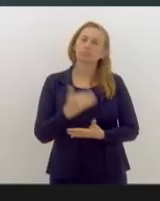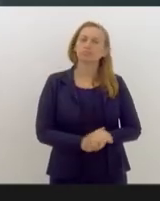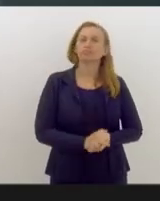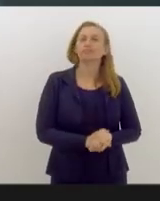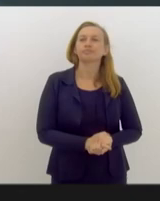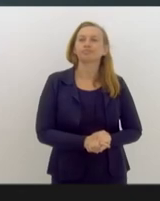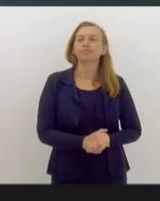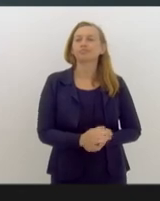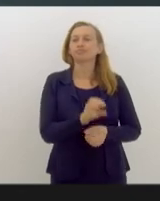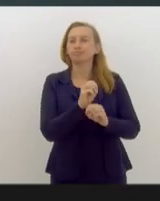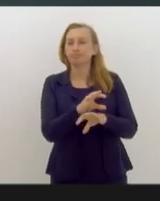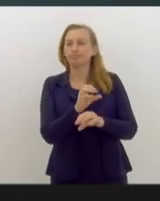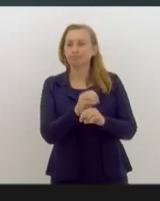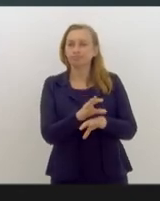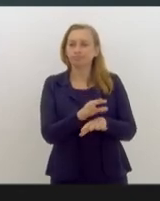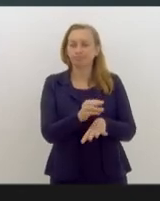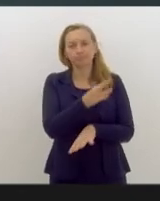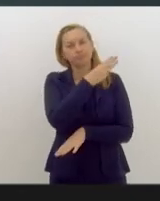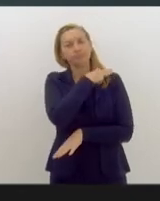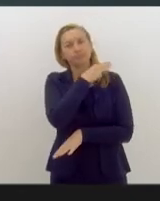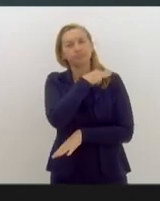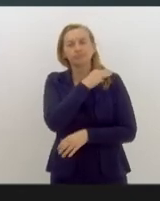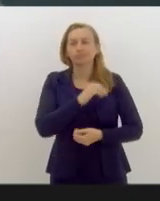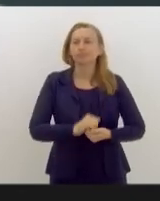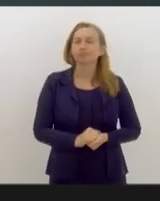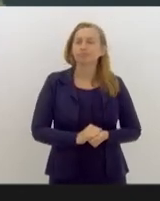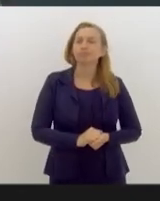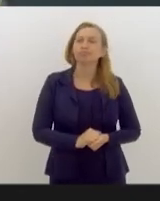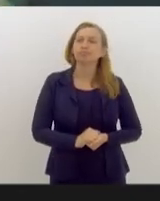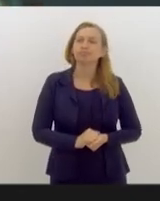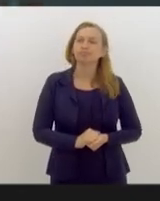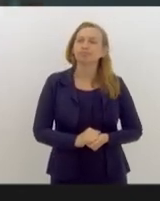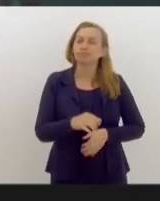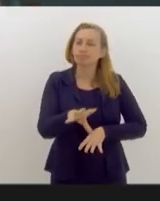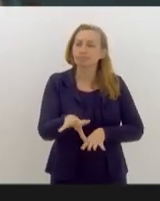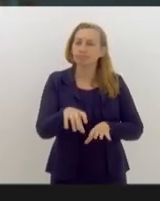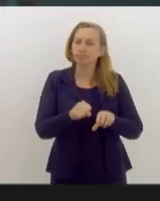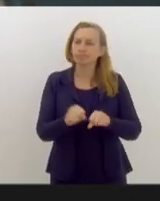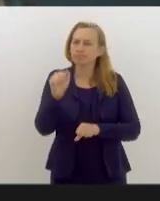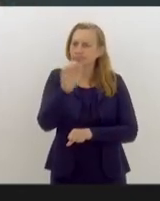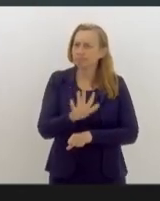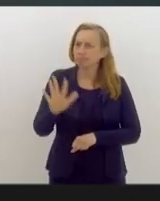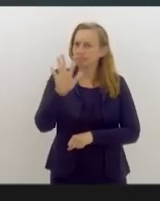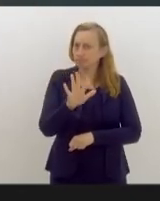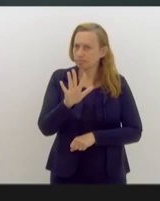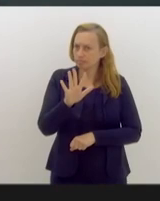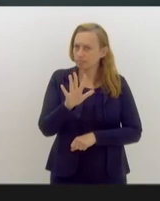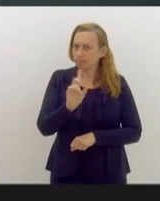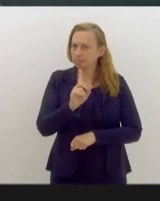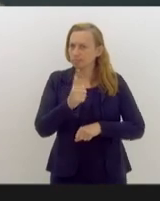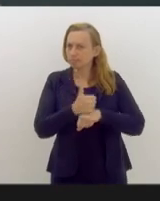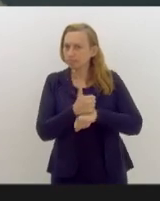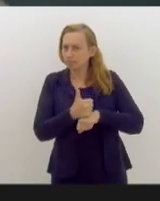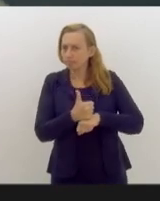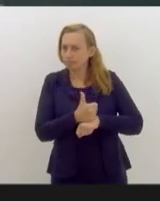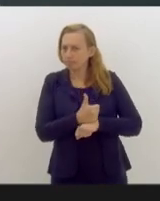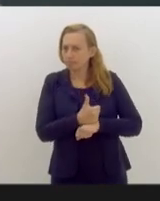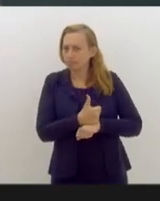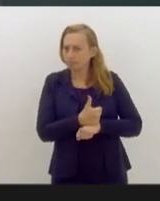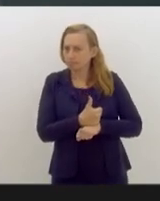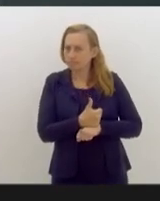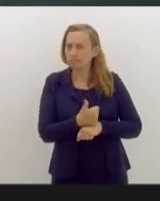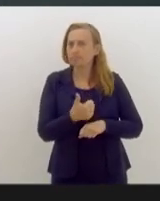o ensino médio seria um nível de ensino de formação geral, não de formação profissional. Que a